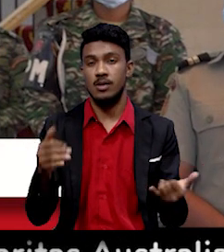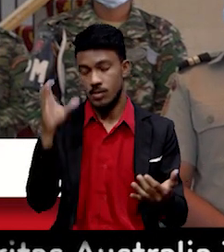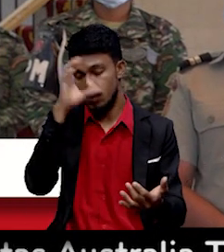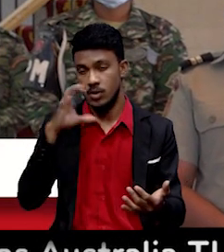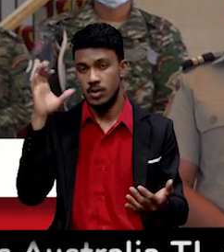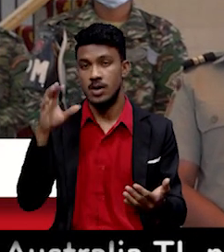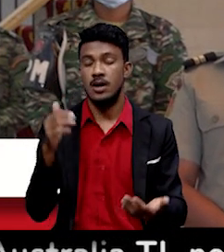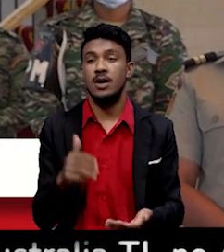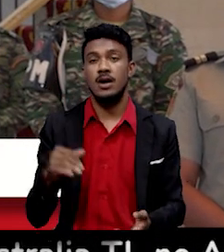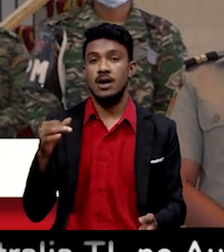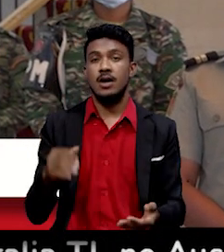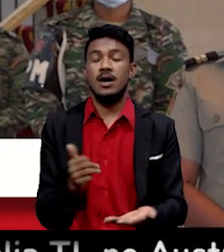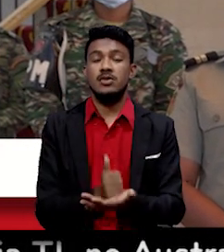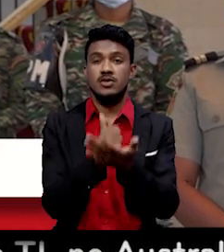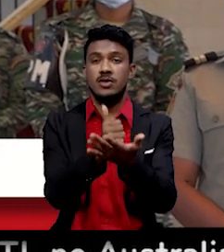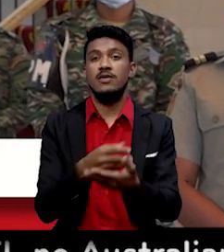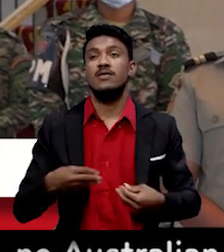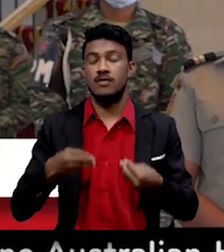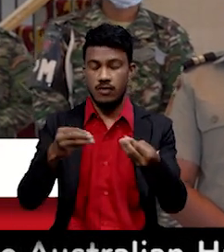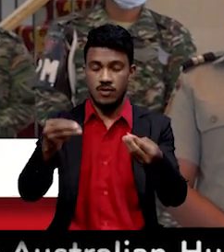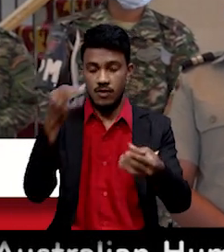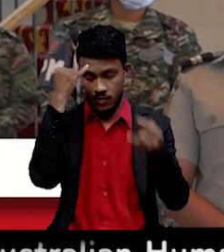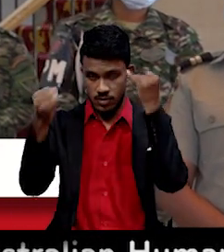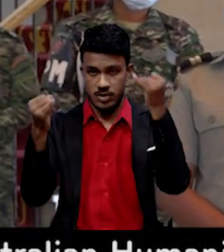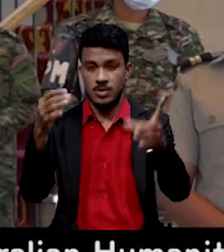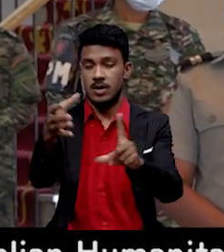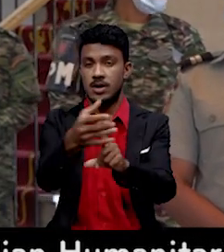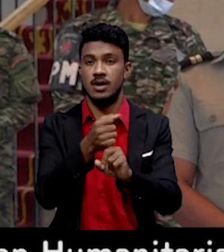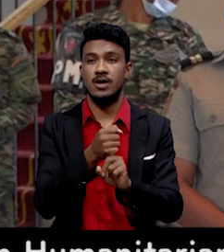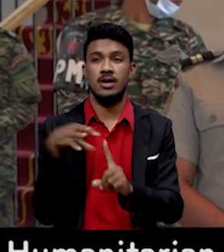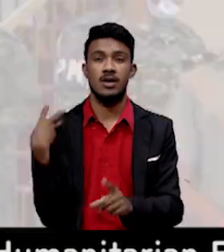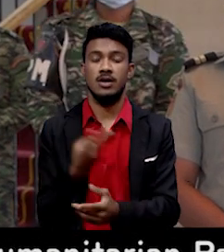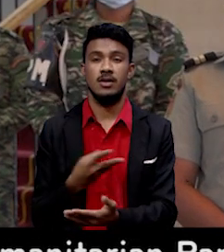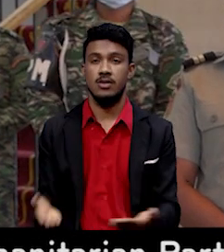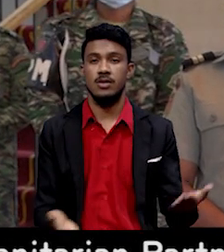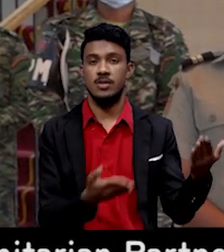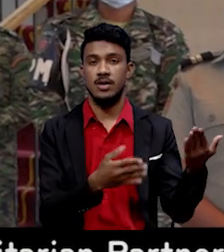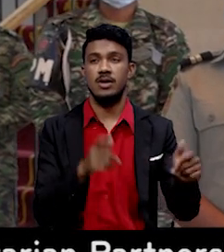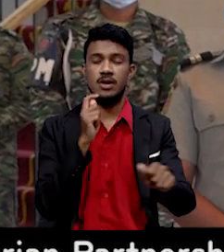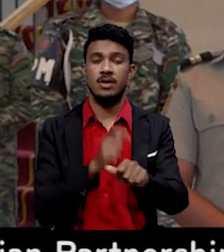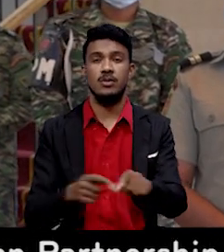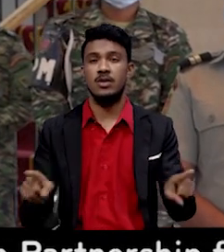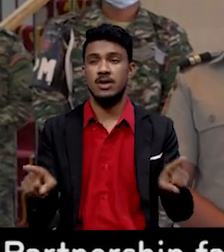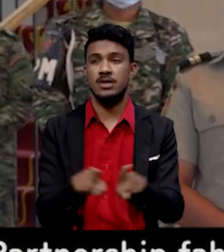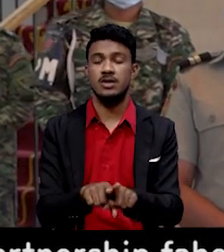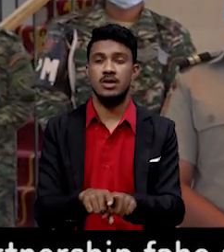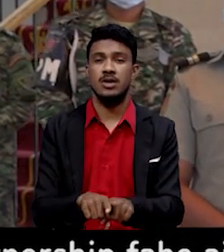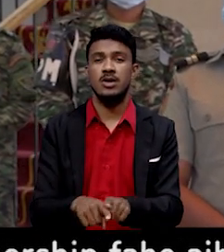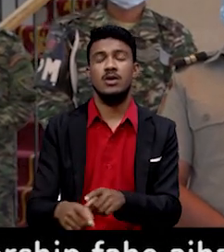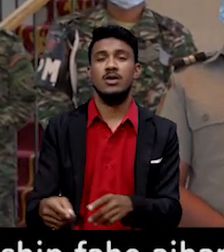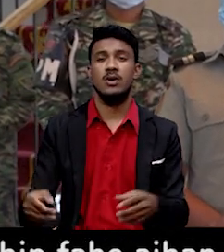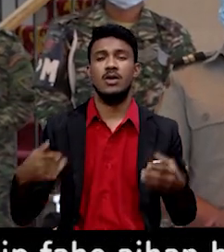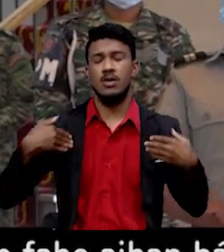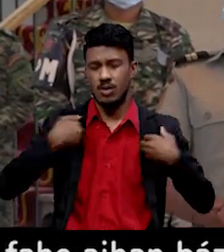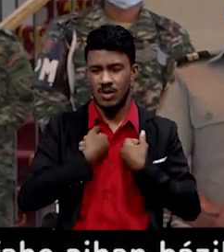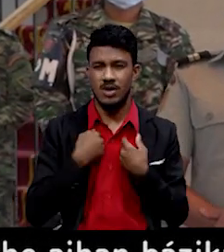azura po informação para ampim ba carte para hal processo mai de público para ita transparente luta. Situação itu an ser cole fraco